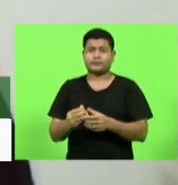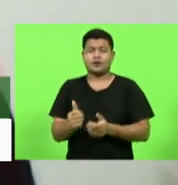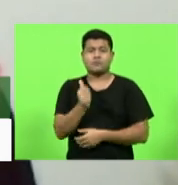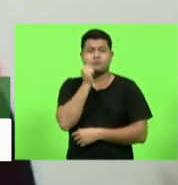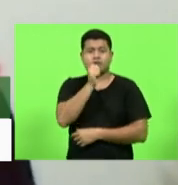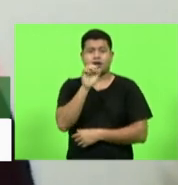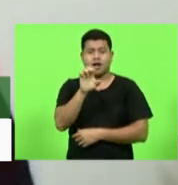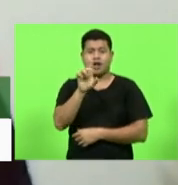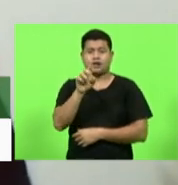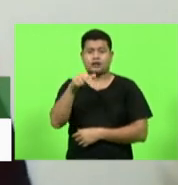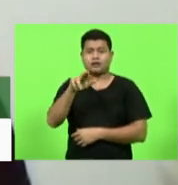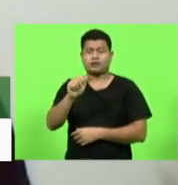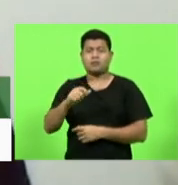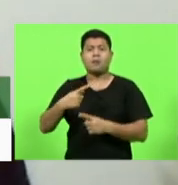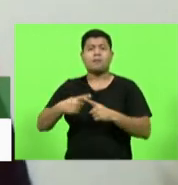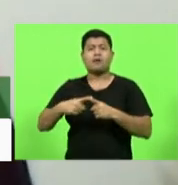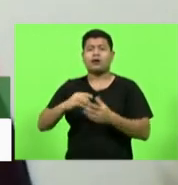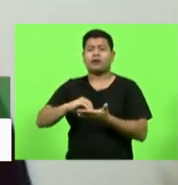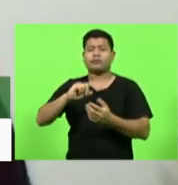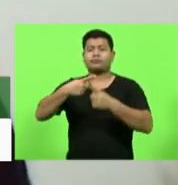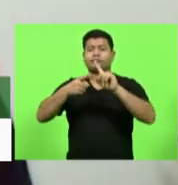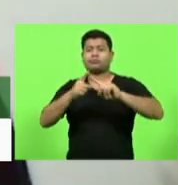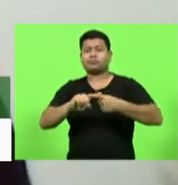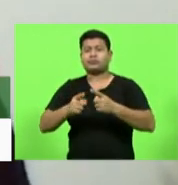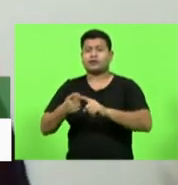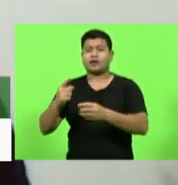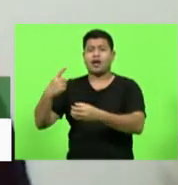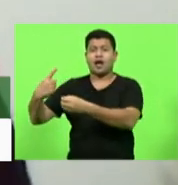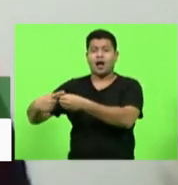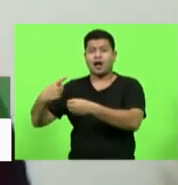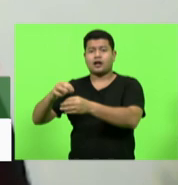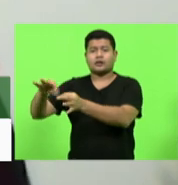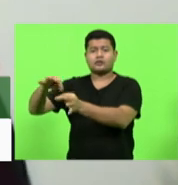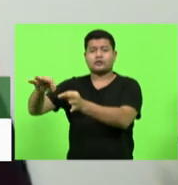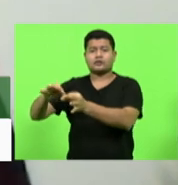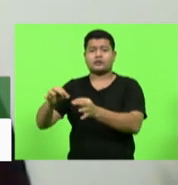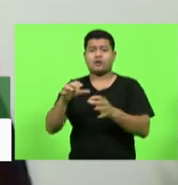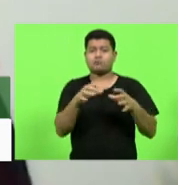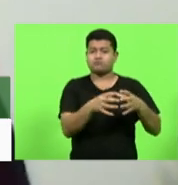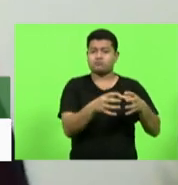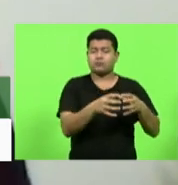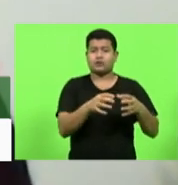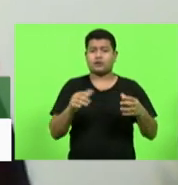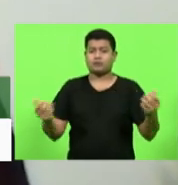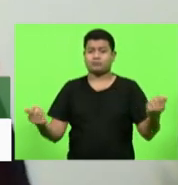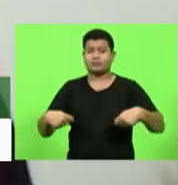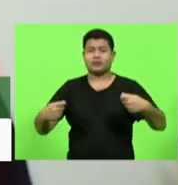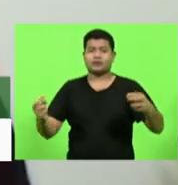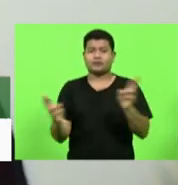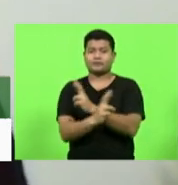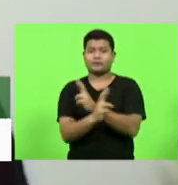desejada articulação entre instituições e setores não se faz? Existe no Estado SEDE e